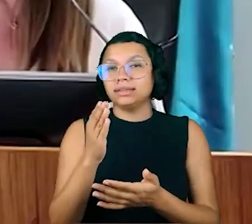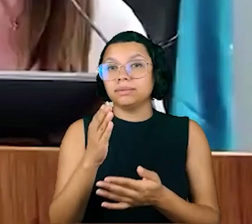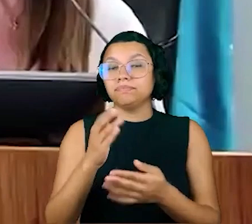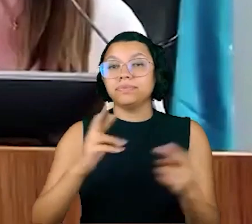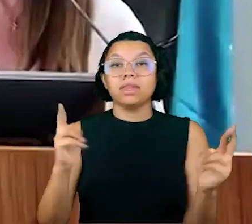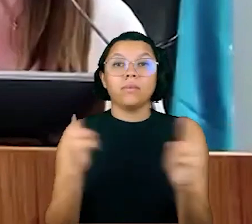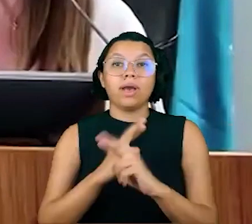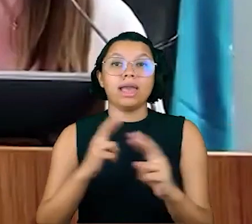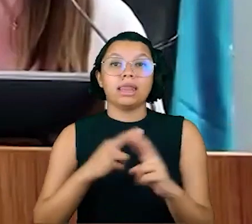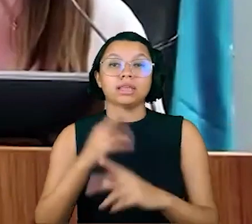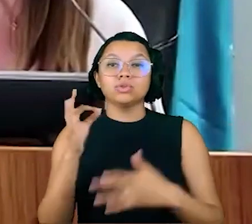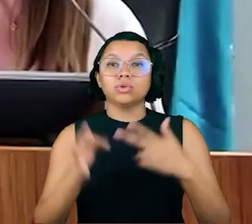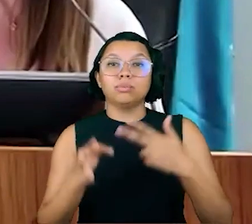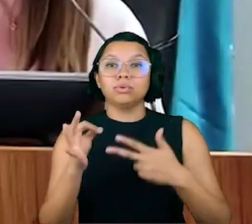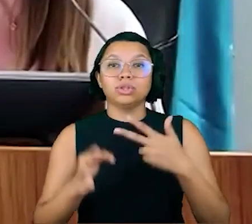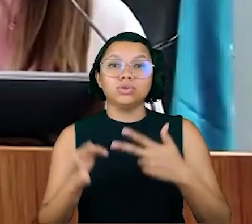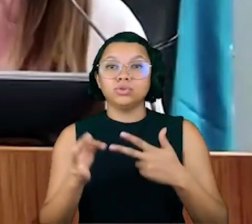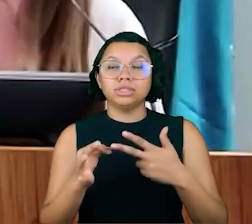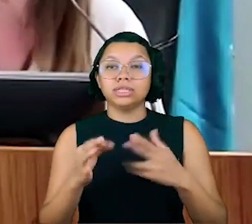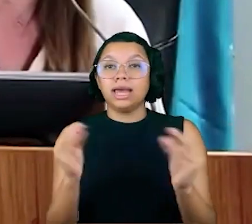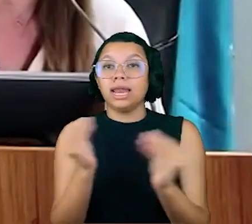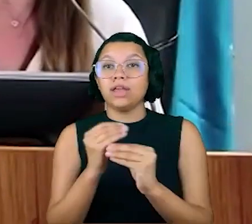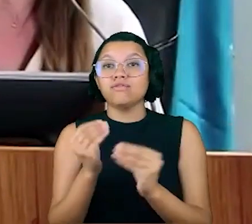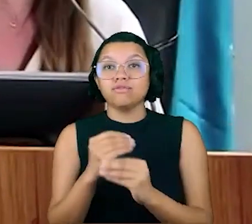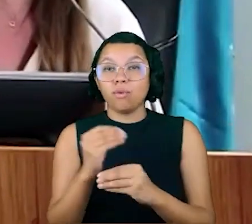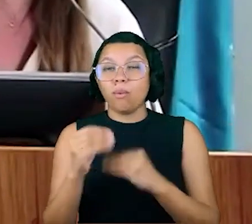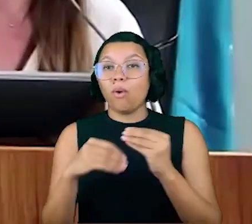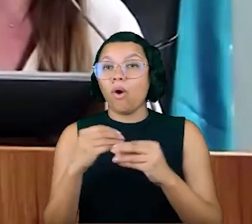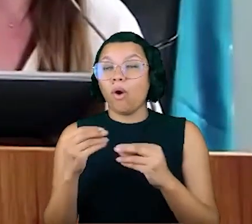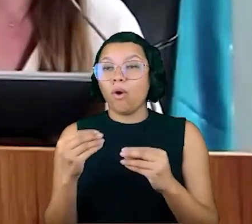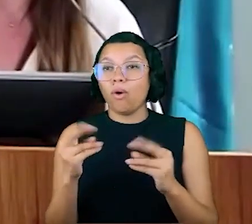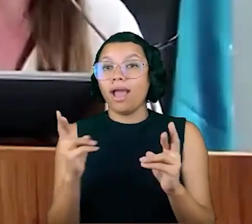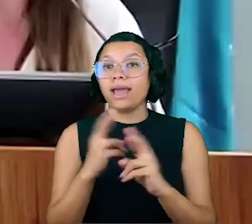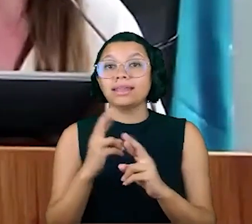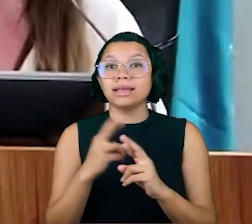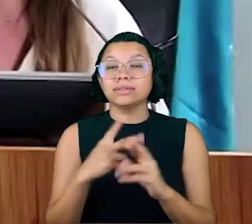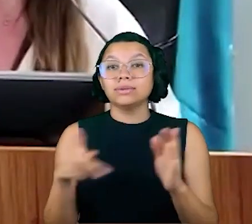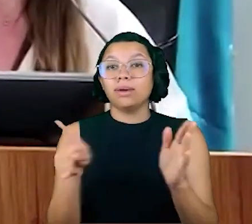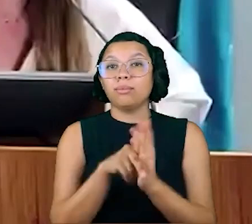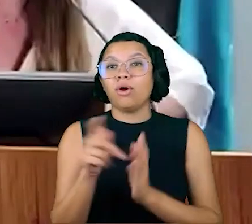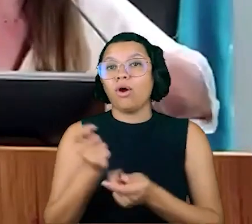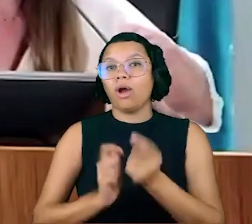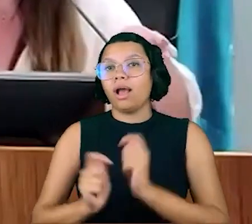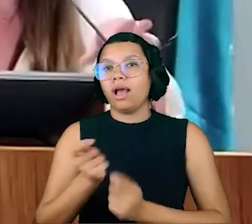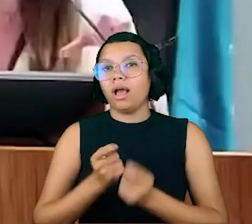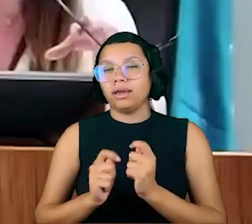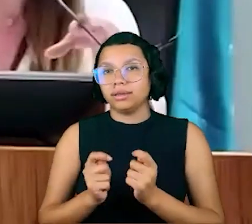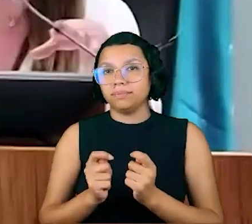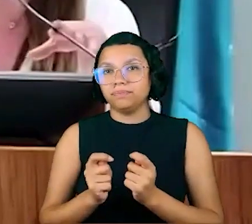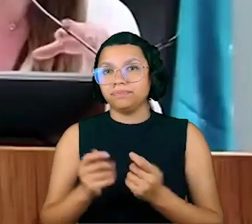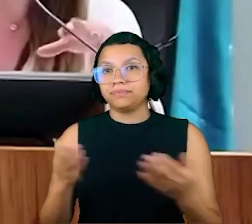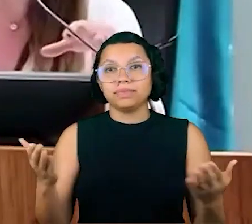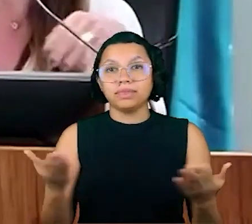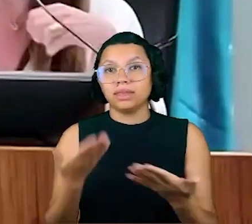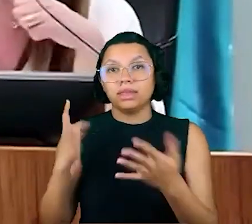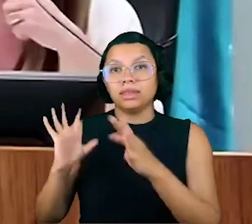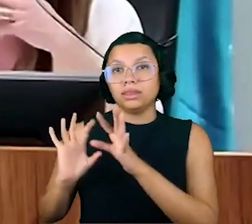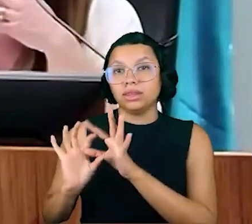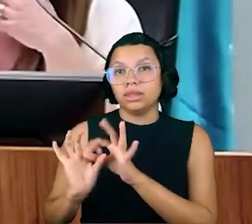que não envolve o Poder Judiciário, envolve recursos da própria administração. E